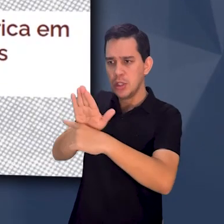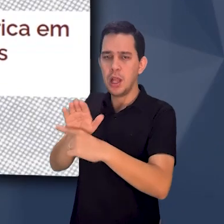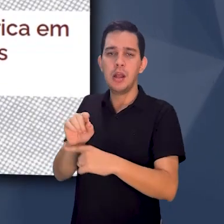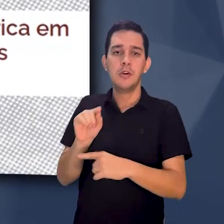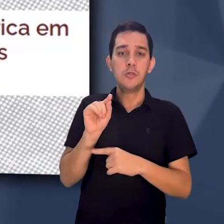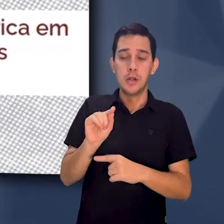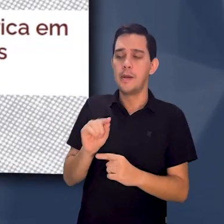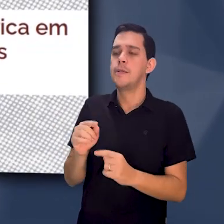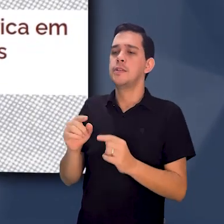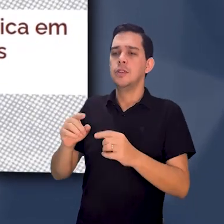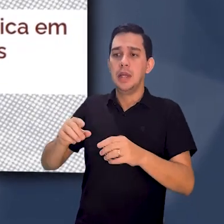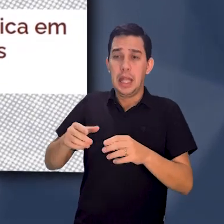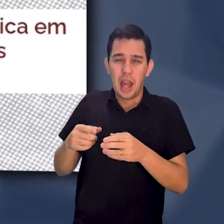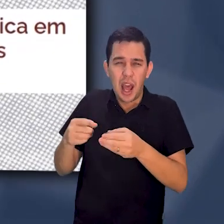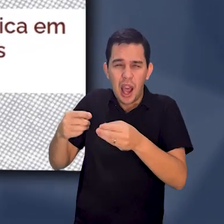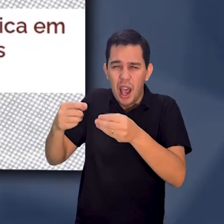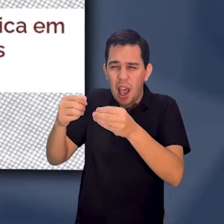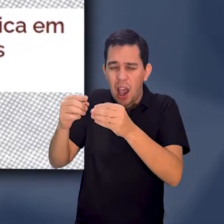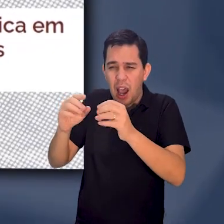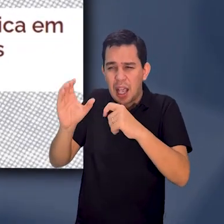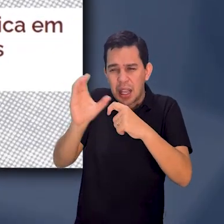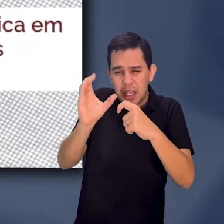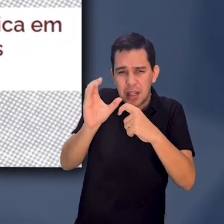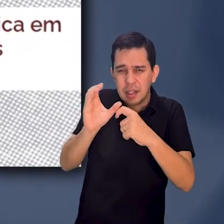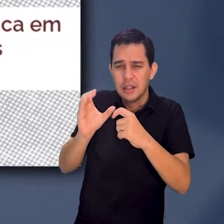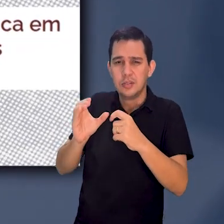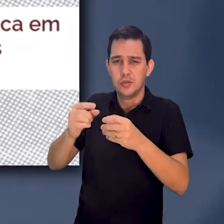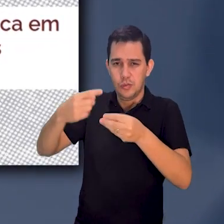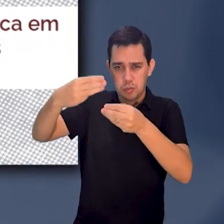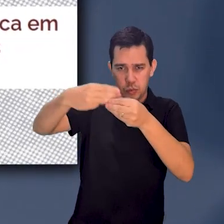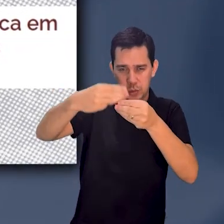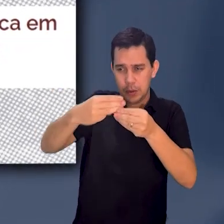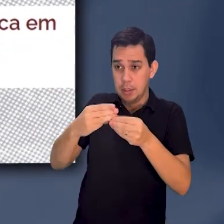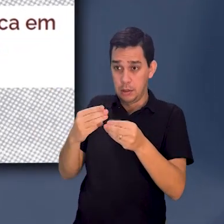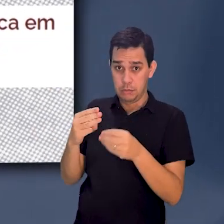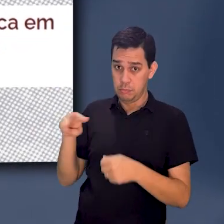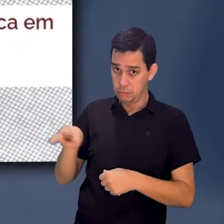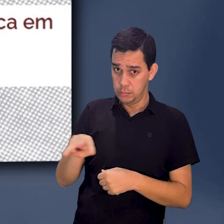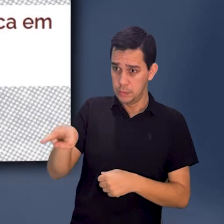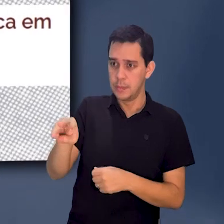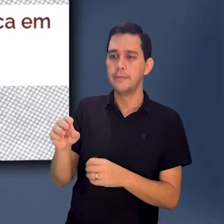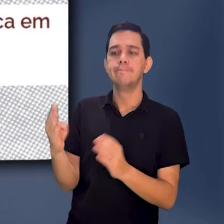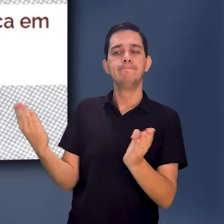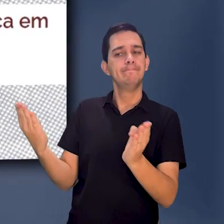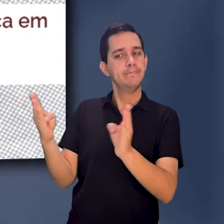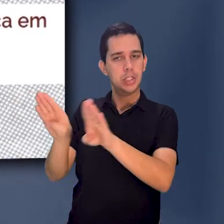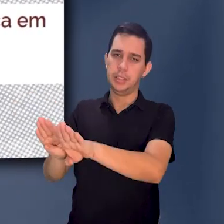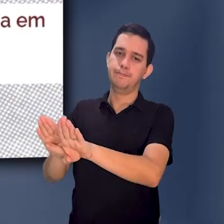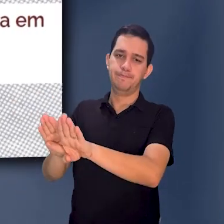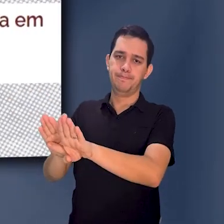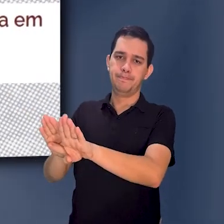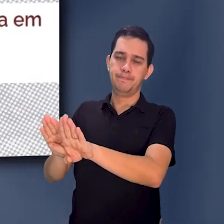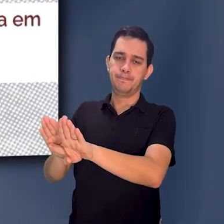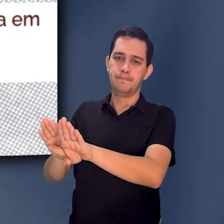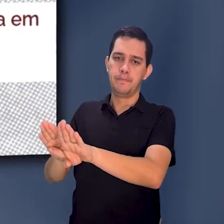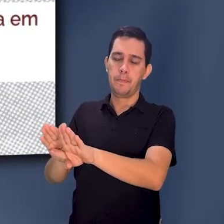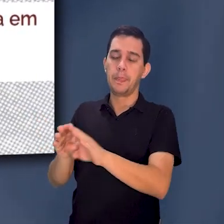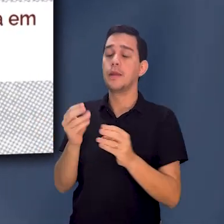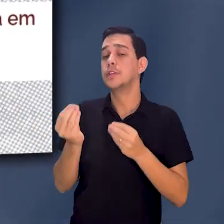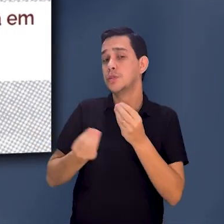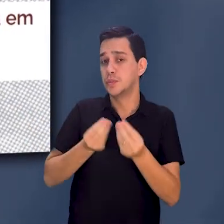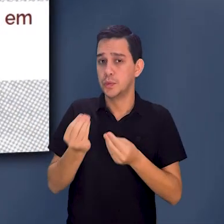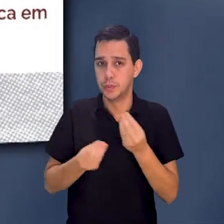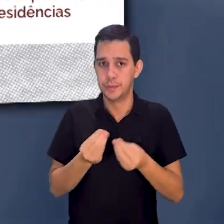nesse sentido para que a Clínica de Repouso de Três Rios tivesse suas atividades encerradas. Nós iniciamos os trabalhos junto à Clínica de